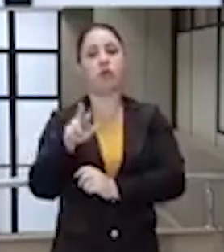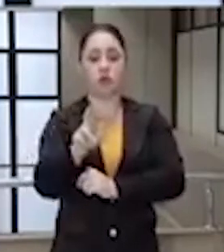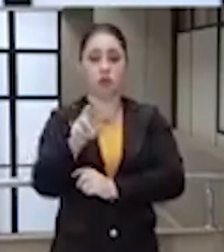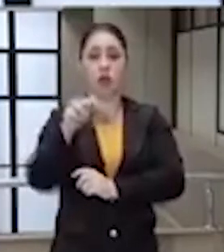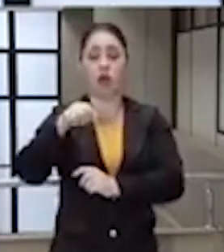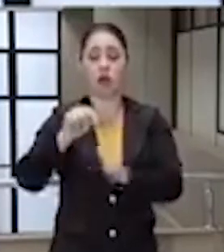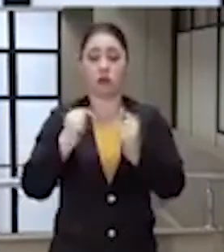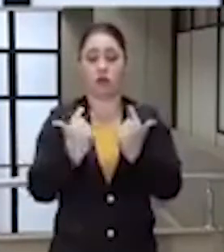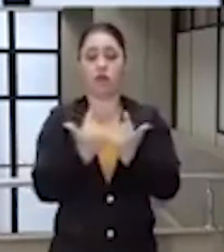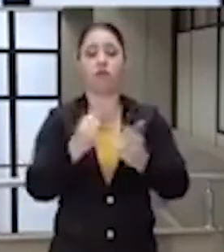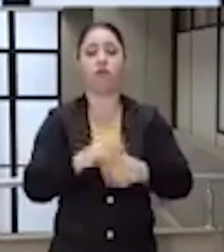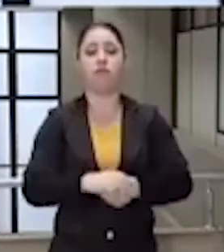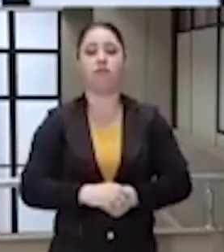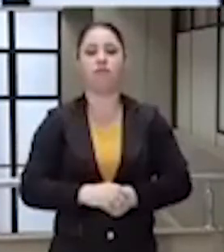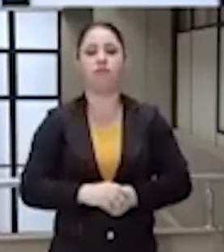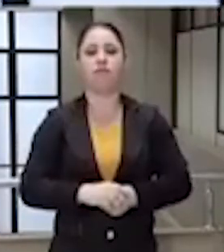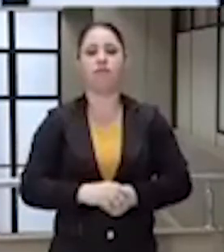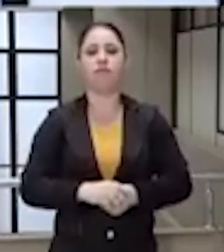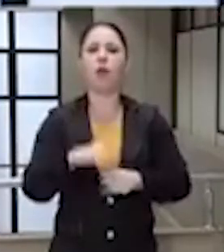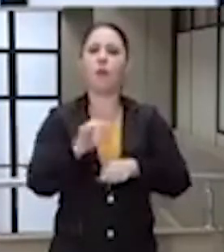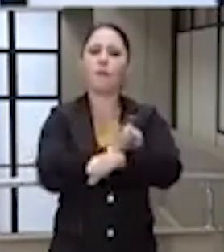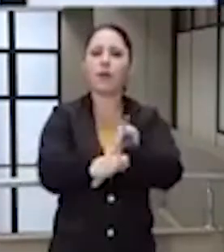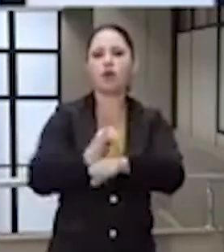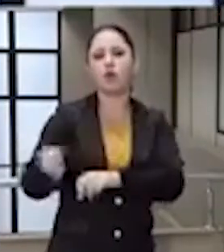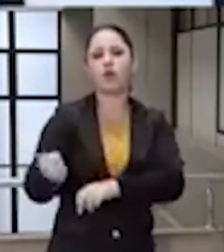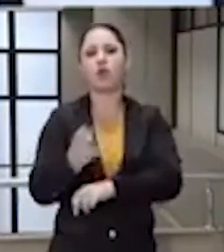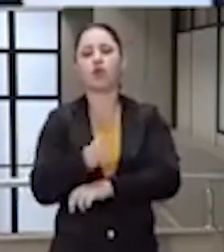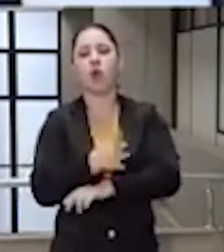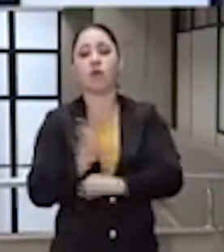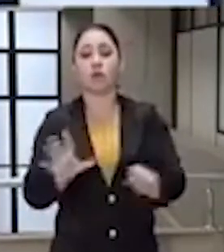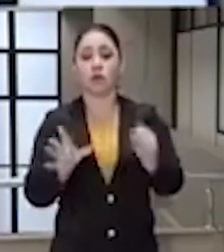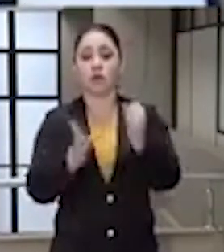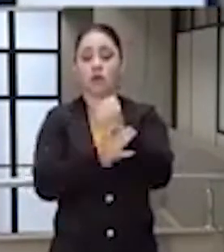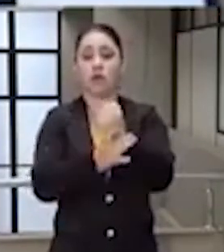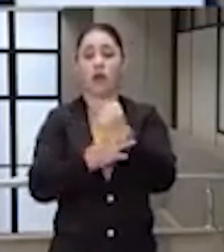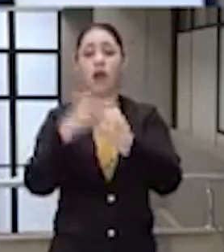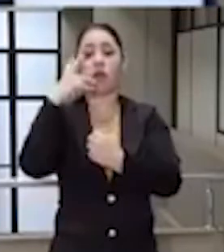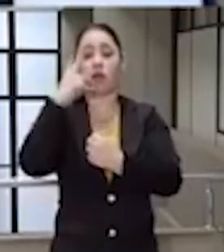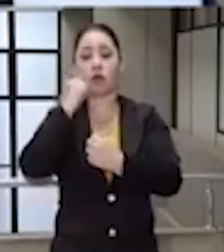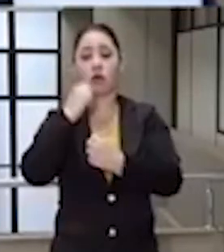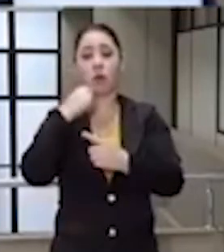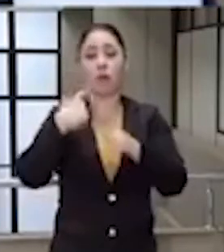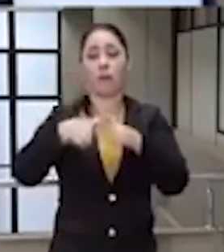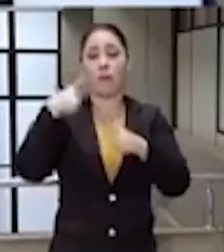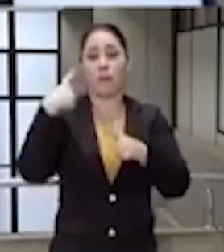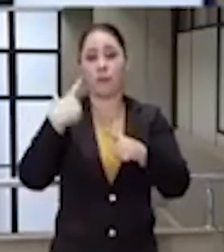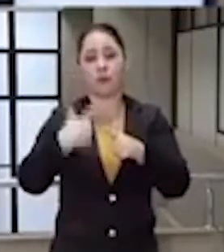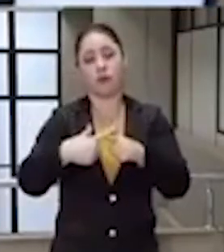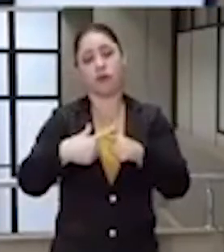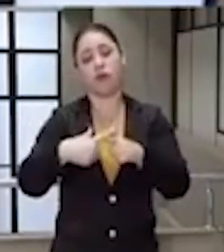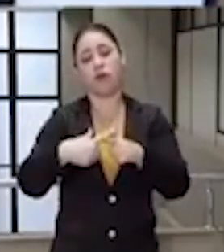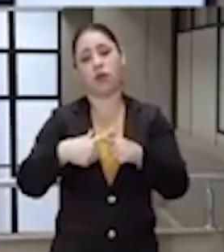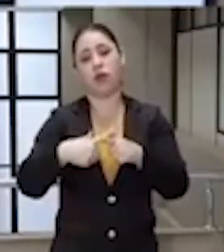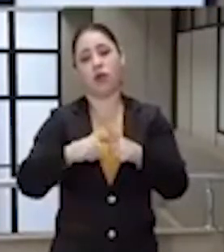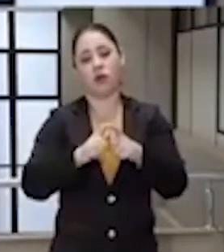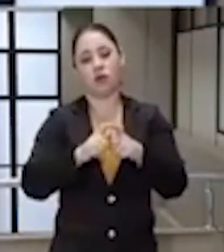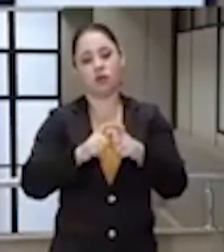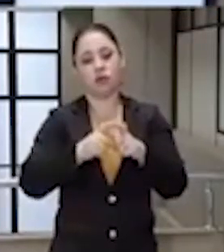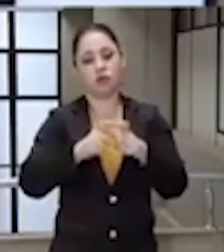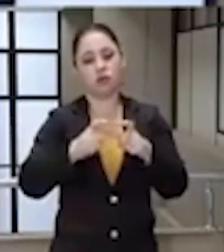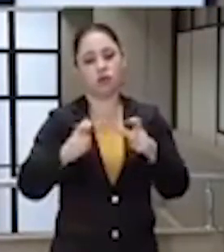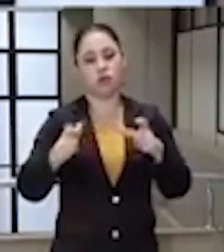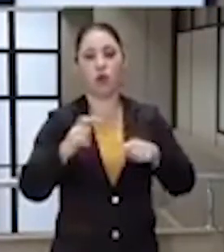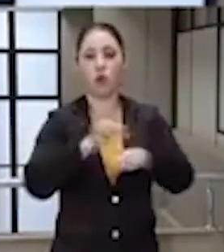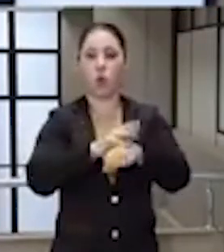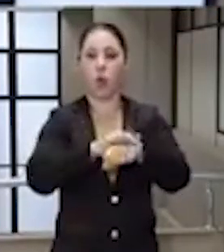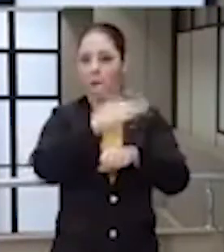e Redação. Essas medidas novas de biossegurança têm sido adotadas em decorrência justamente do aumento do número de